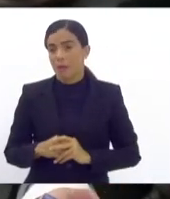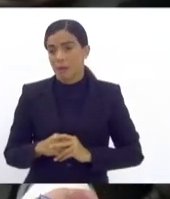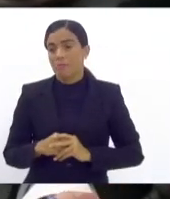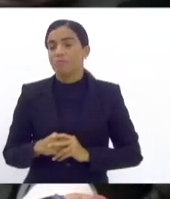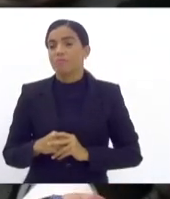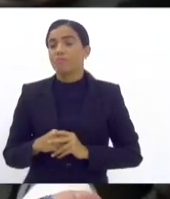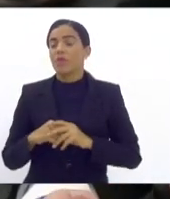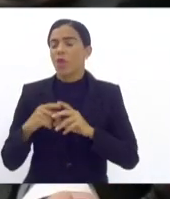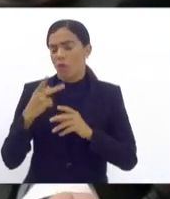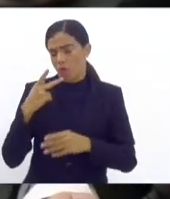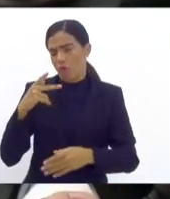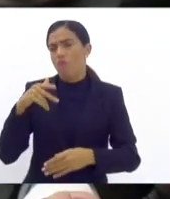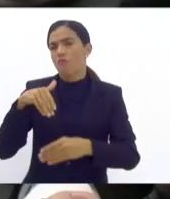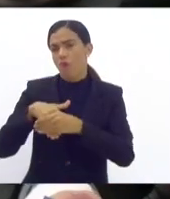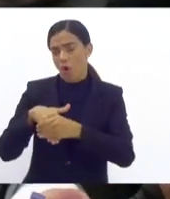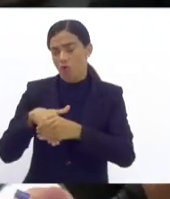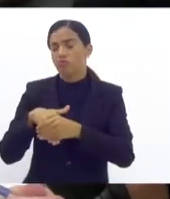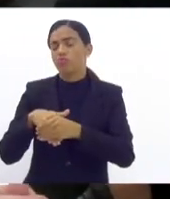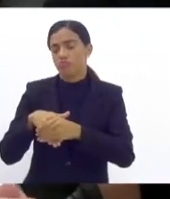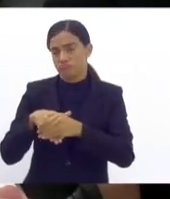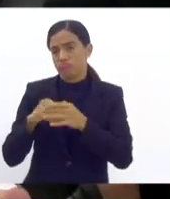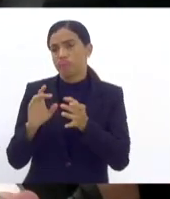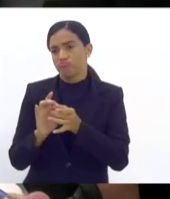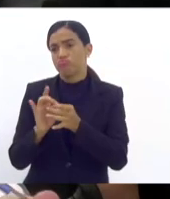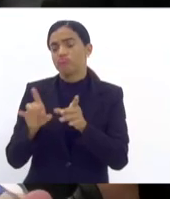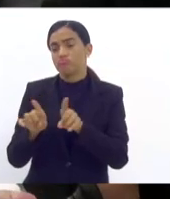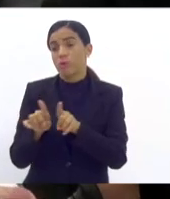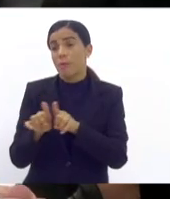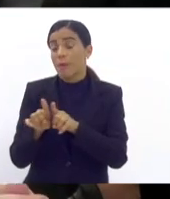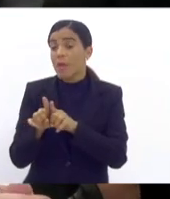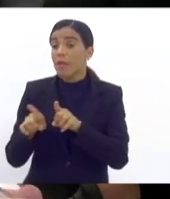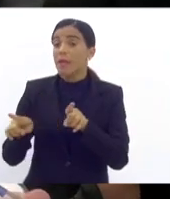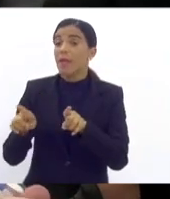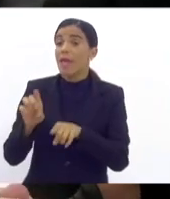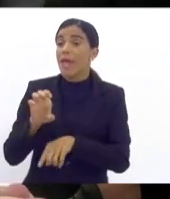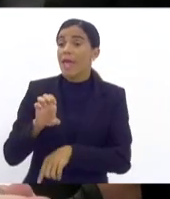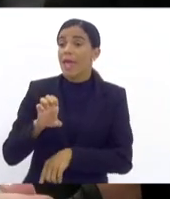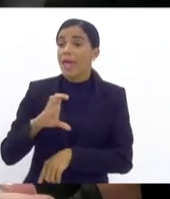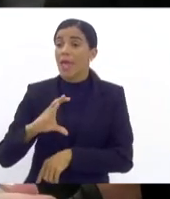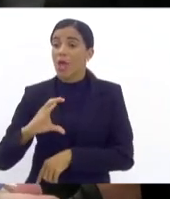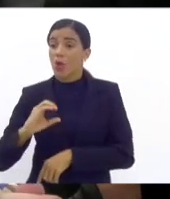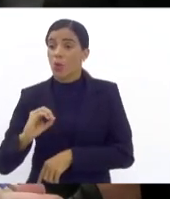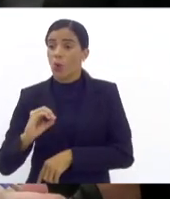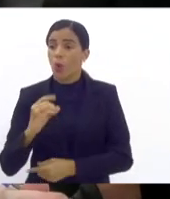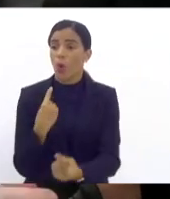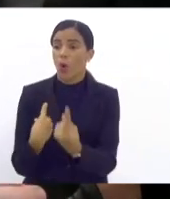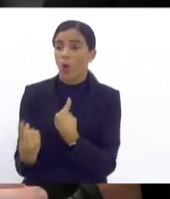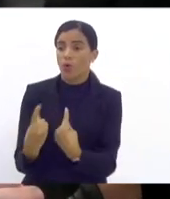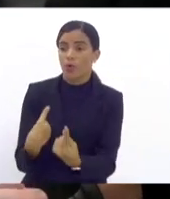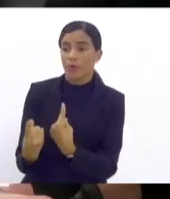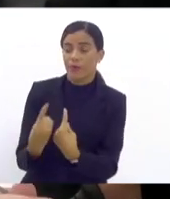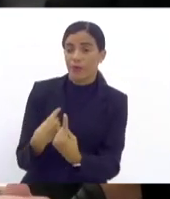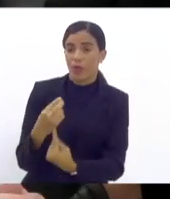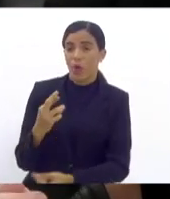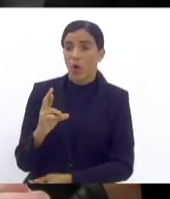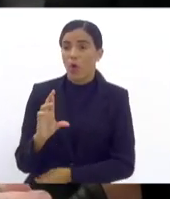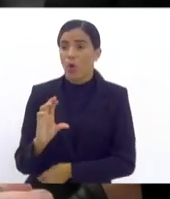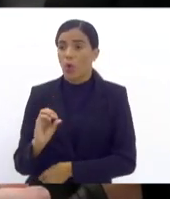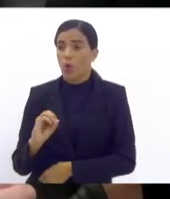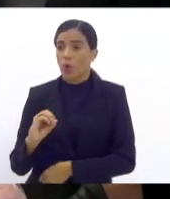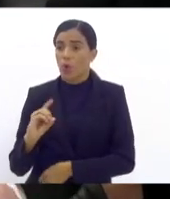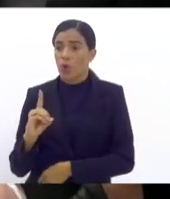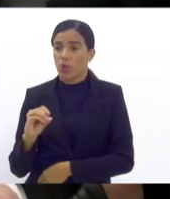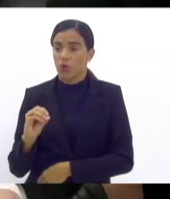Voto favorável com a inclusão da Eco Rodovias, que hoje presta o serviço de